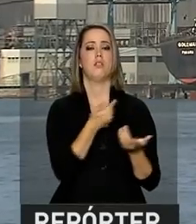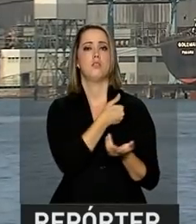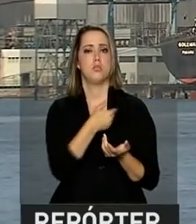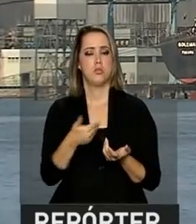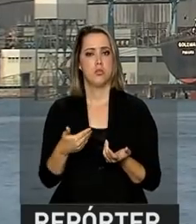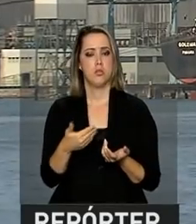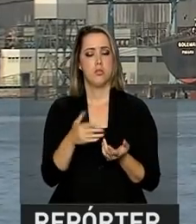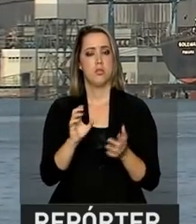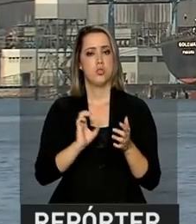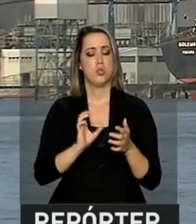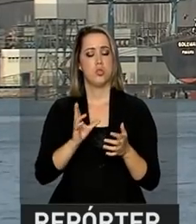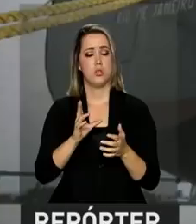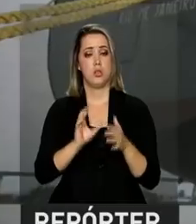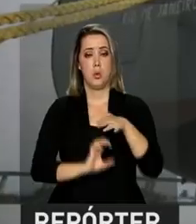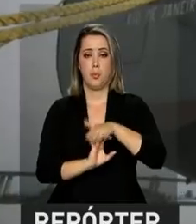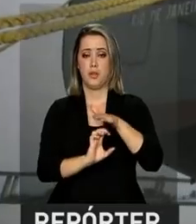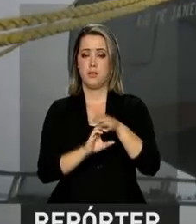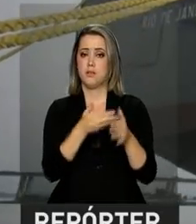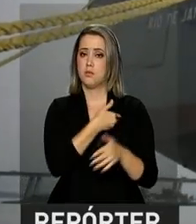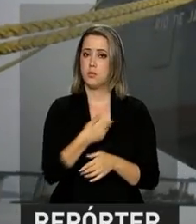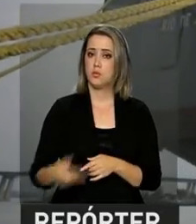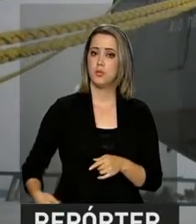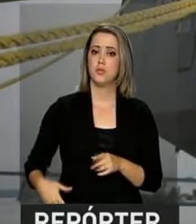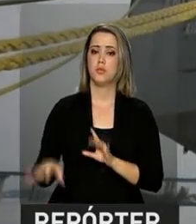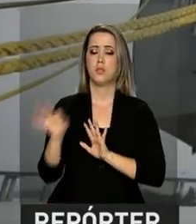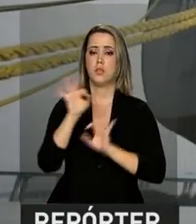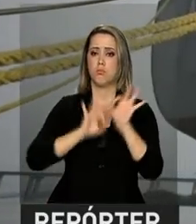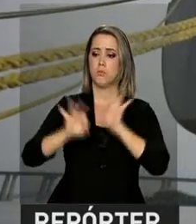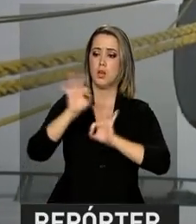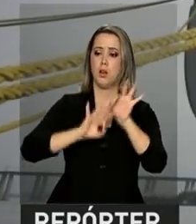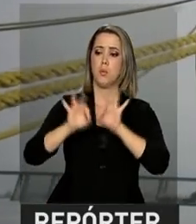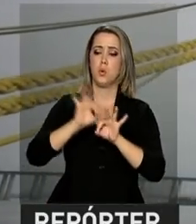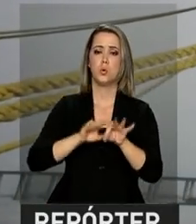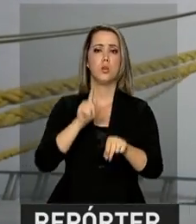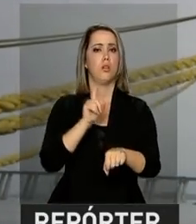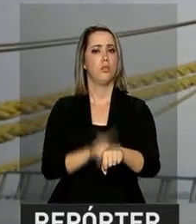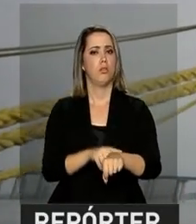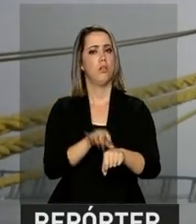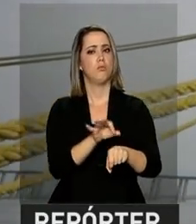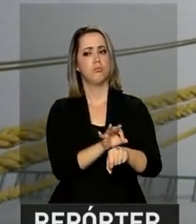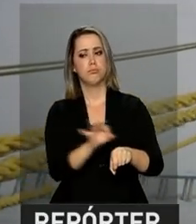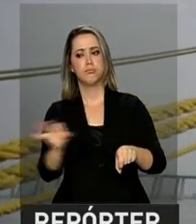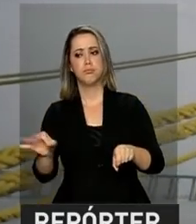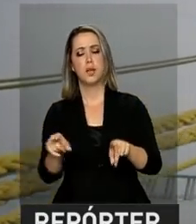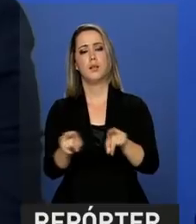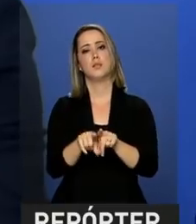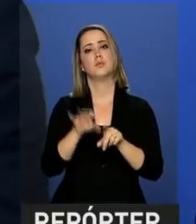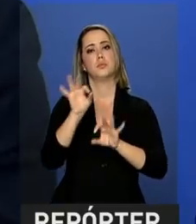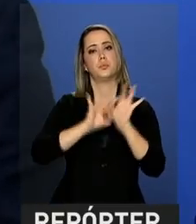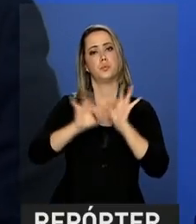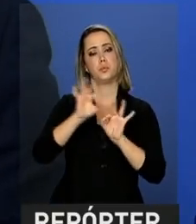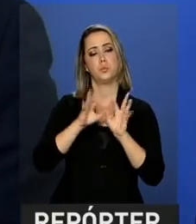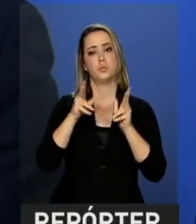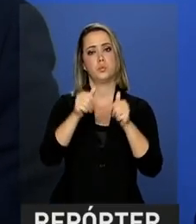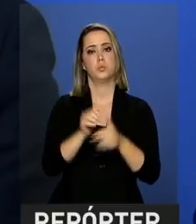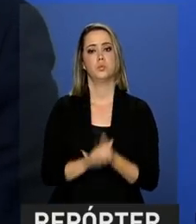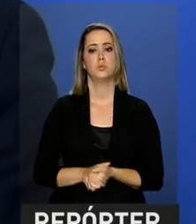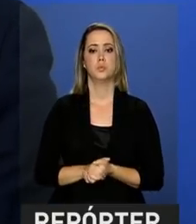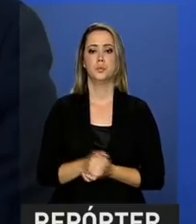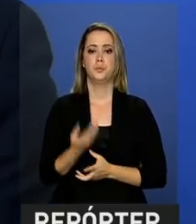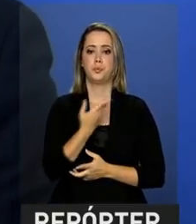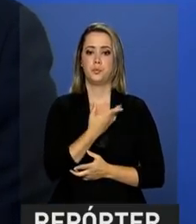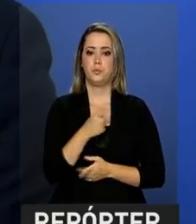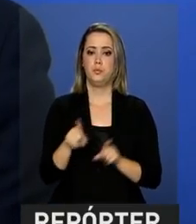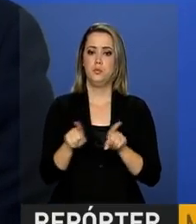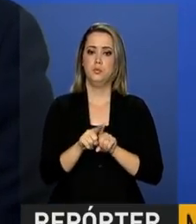de governança, estabeleceu prazos e modelos mais adequados para os editais de concessão e privatização. As concessões serão conduzidas sobre